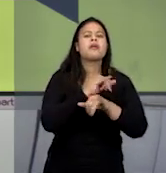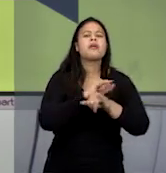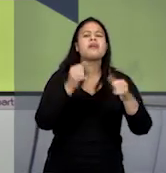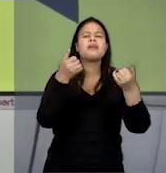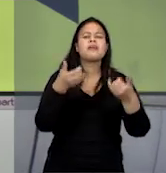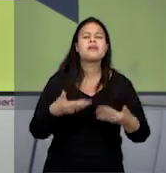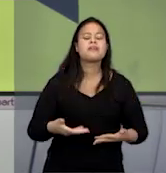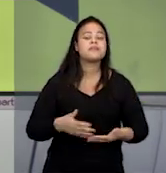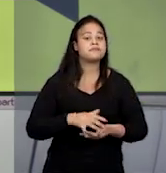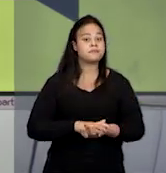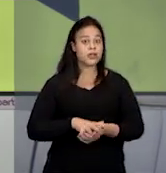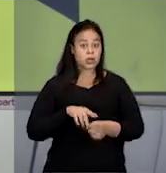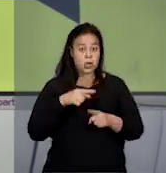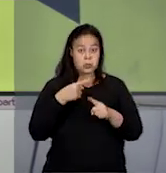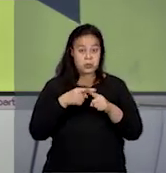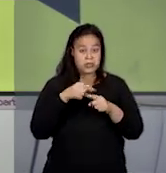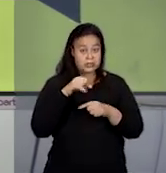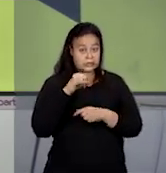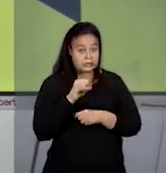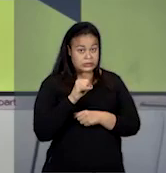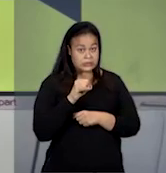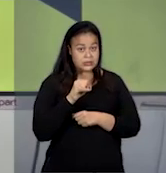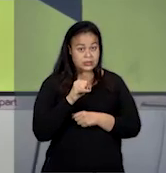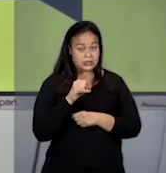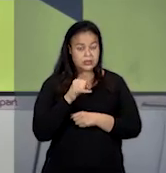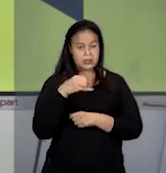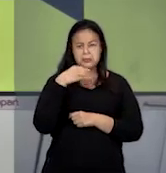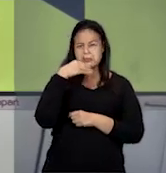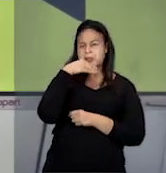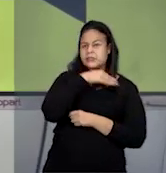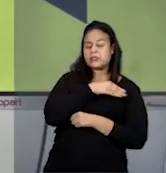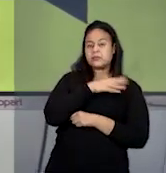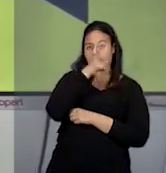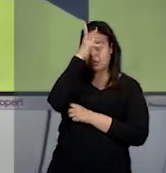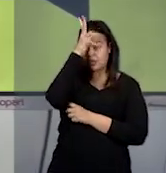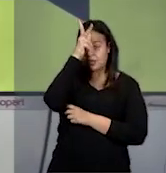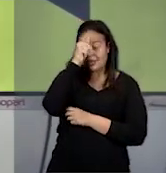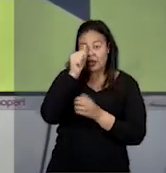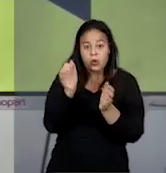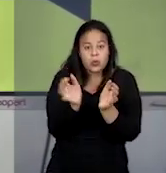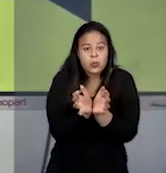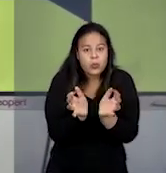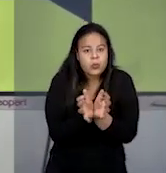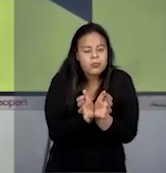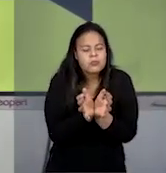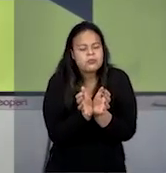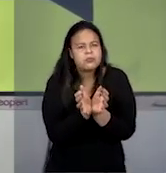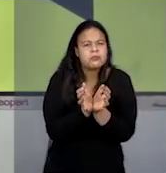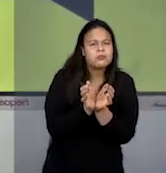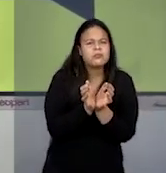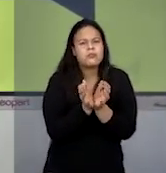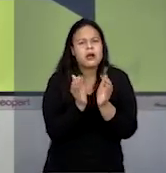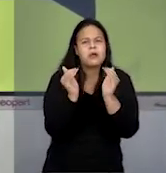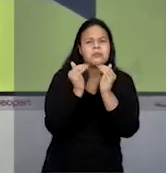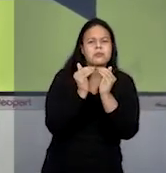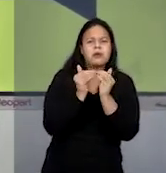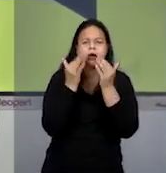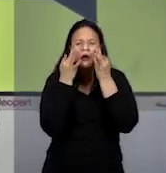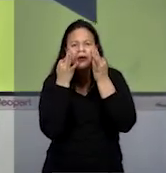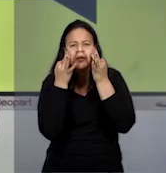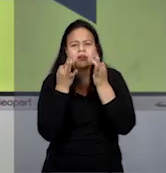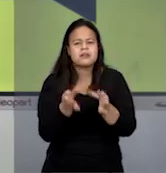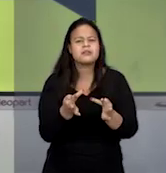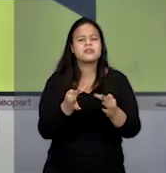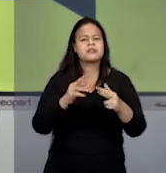isso? Porque se a gente for olhar a questão dos galináceos, a gente vê que vai dar uma proporção genotípica